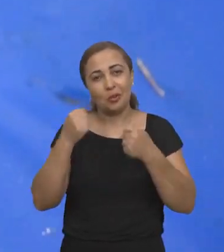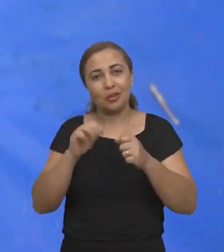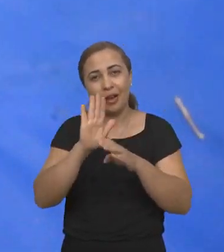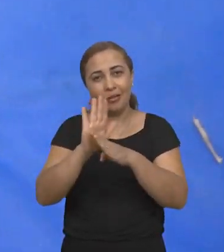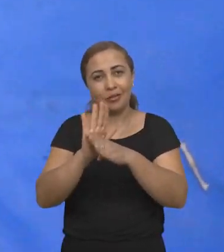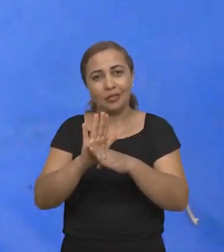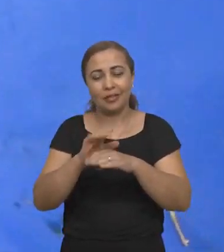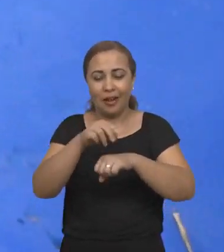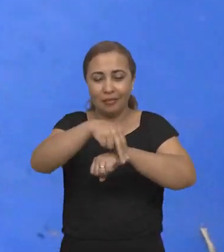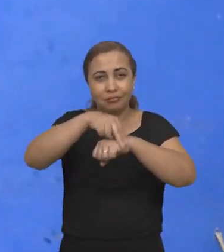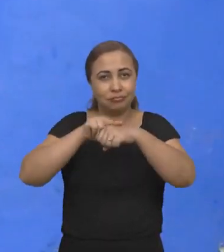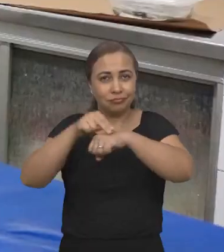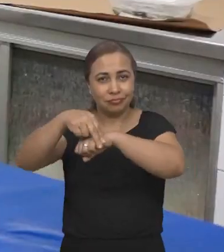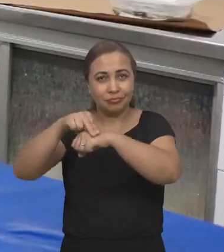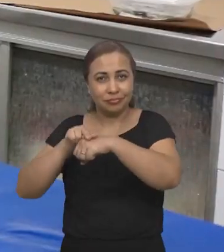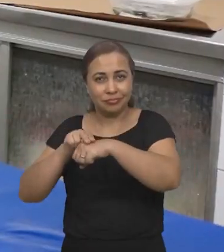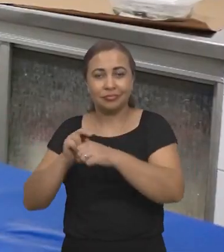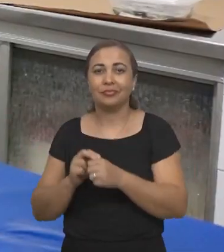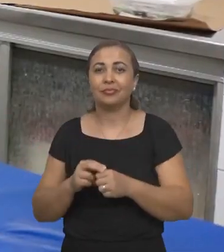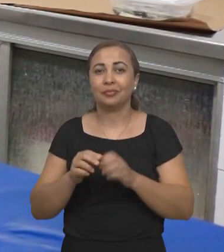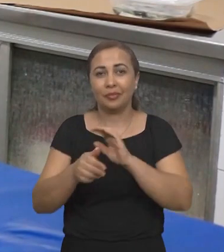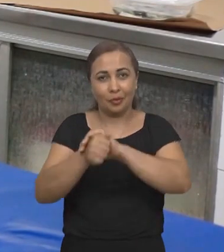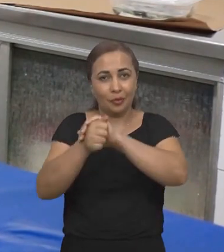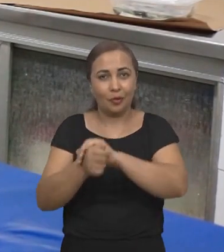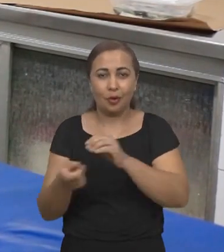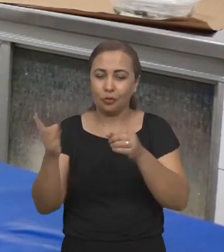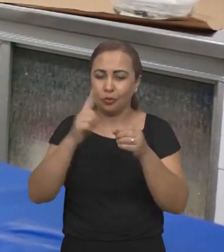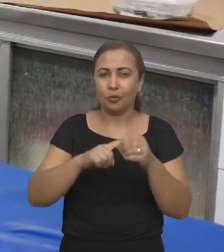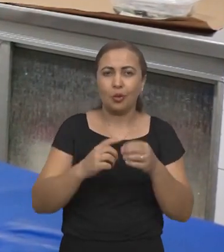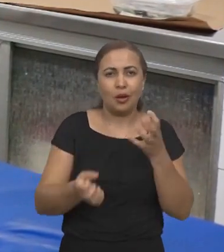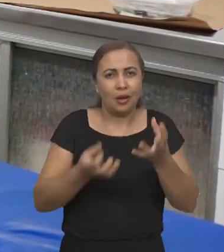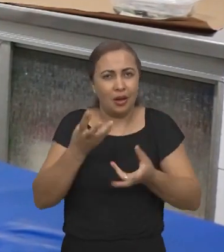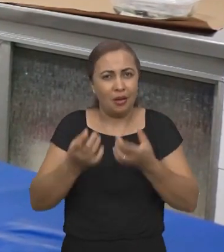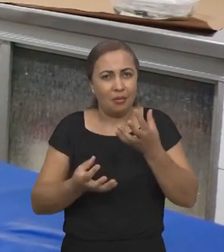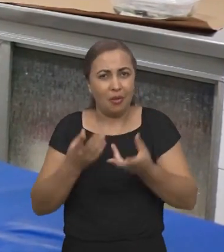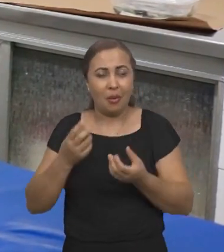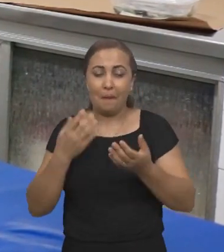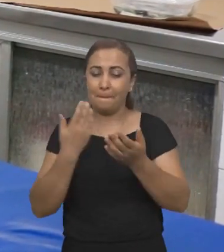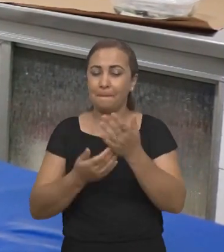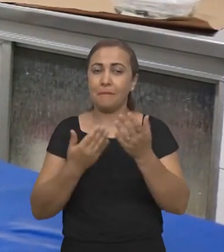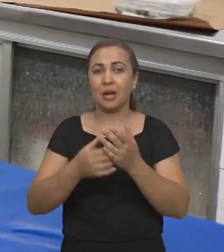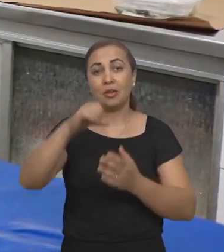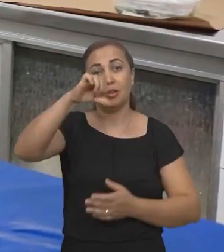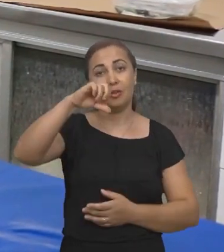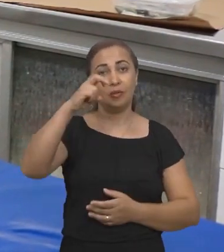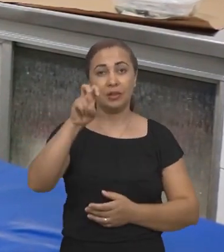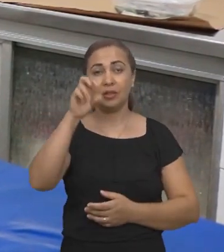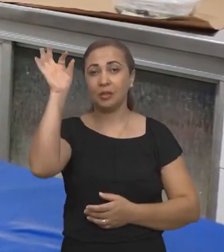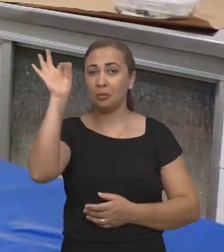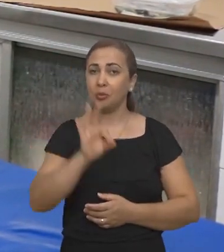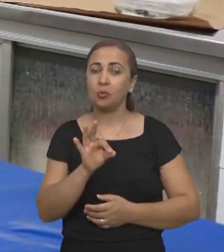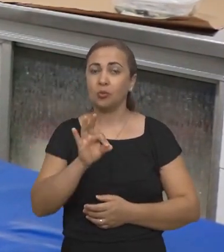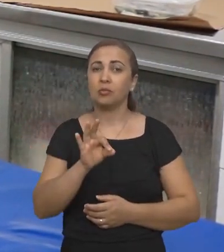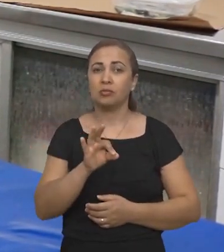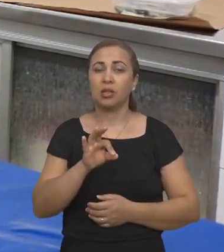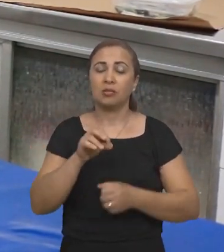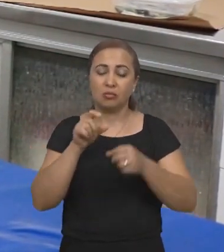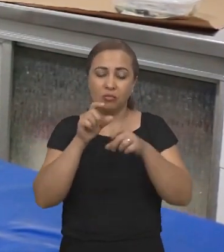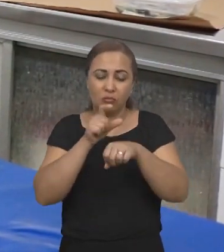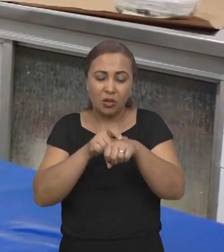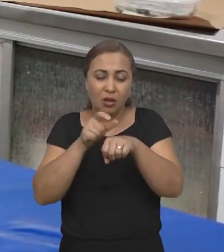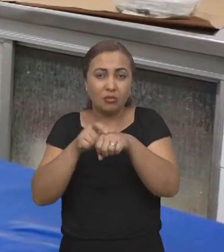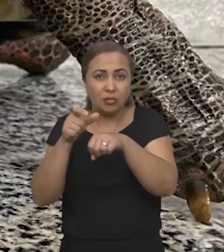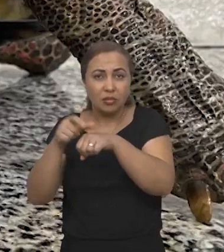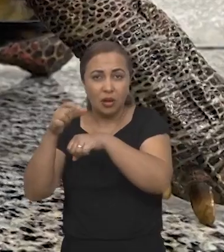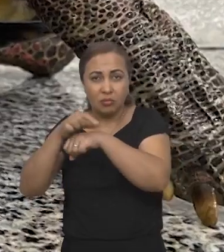com as lâminas. Coguinho chegou aqui no Camase vítima de queimaduras, onde ele perdeu 95% das suas placas córneas,